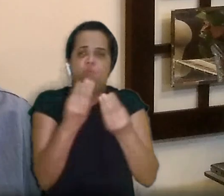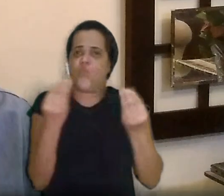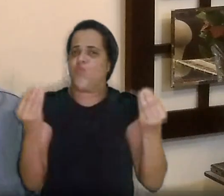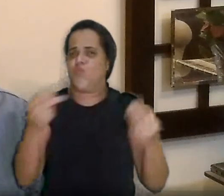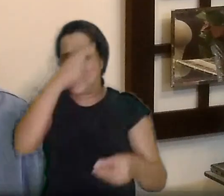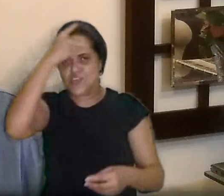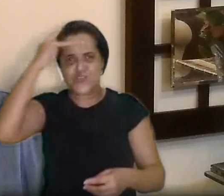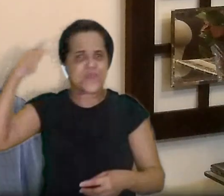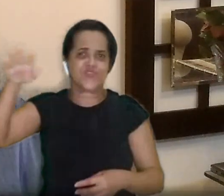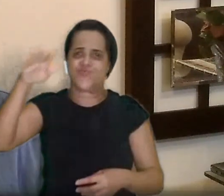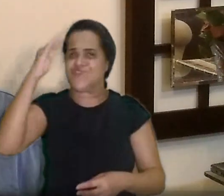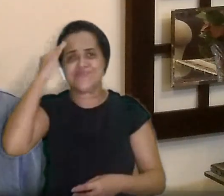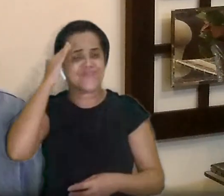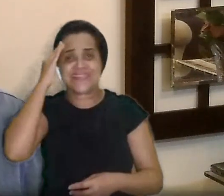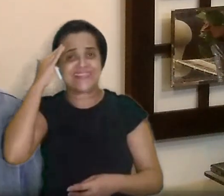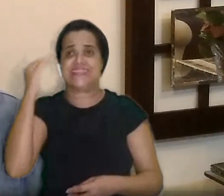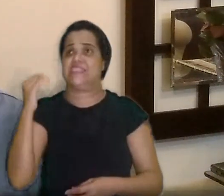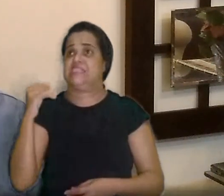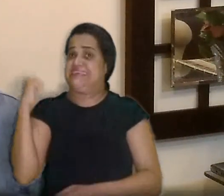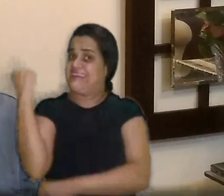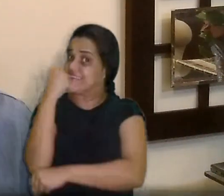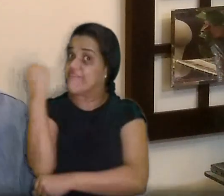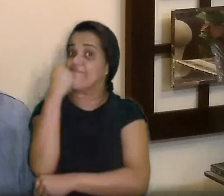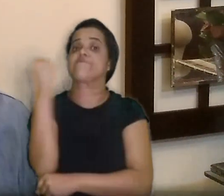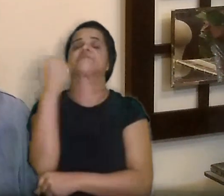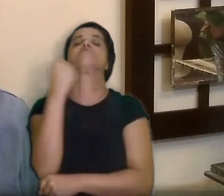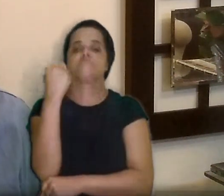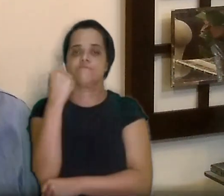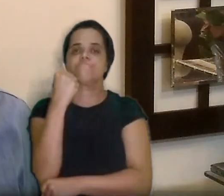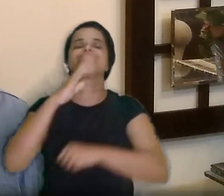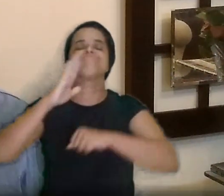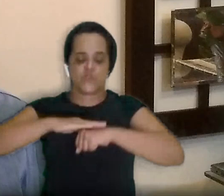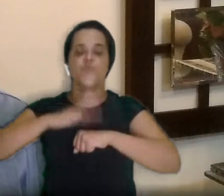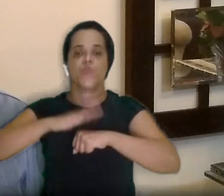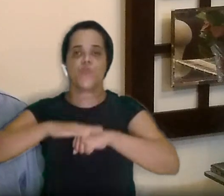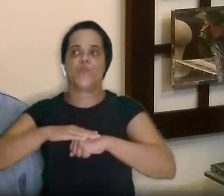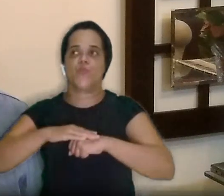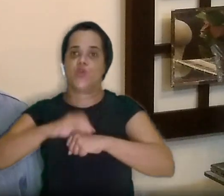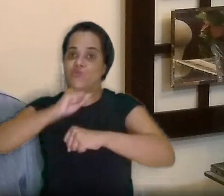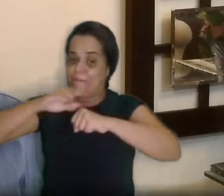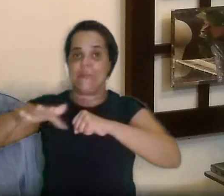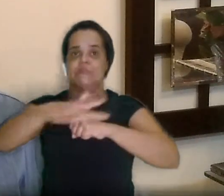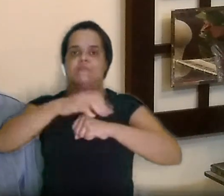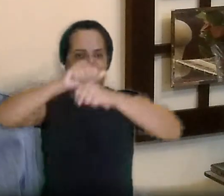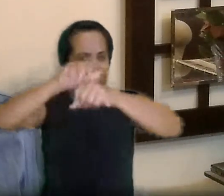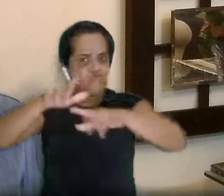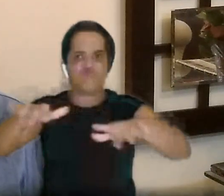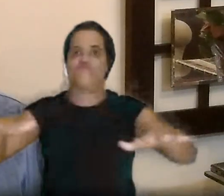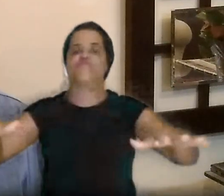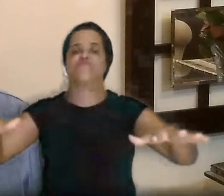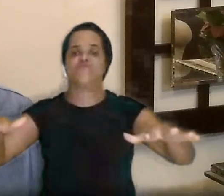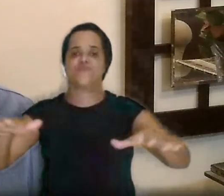nós precisamos realmente nos colocar diante de Deus em oração, mas também em atitudes. E a nossa igreja resolveu fechar as portas